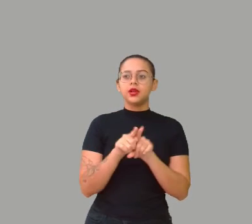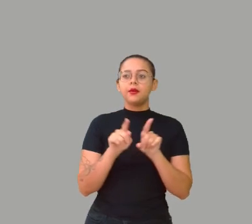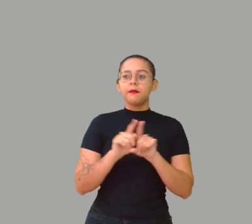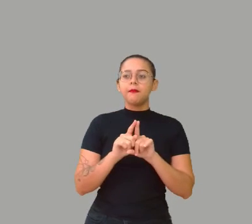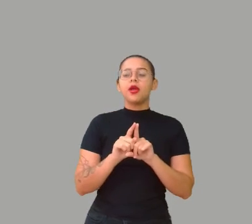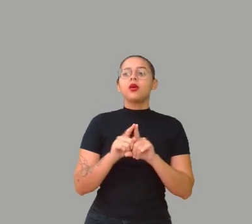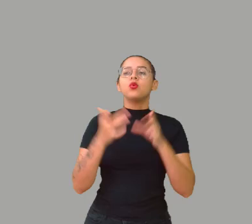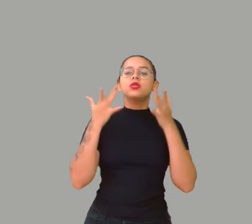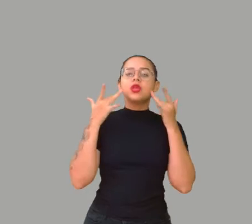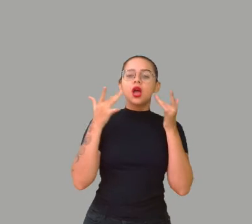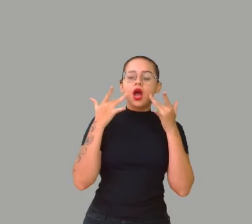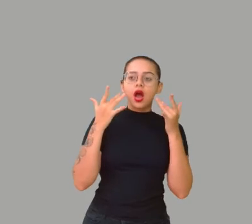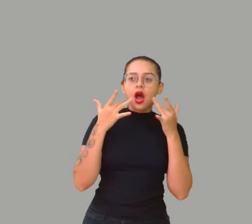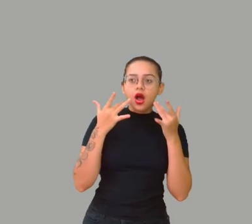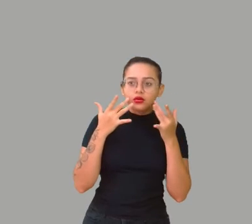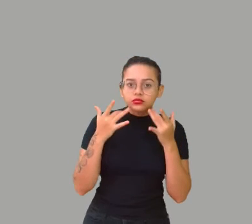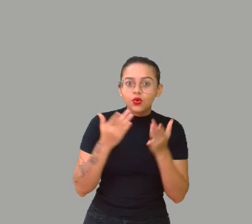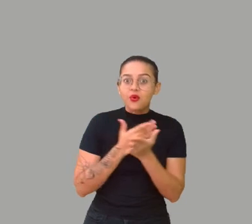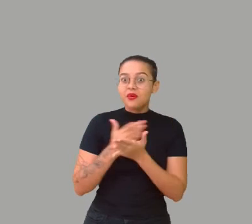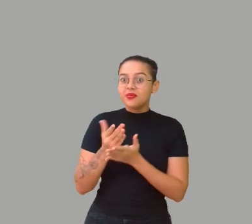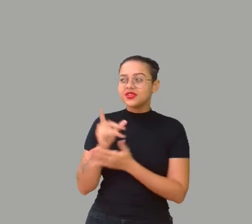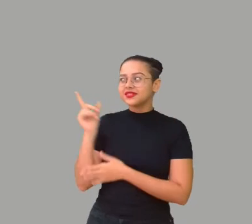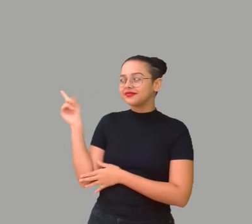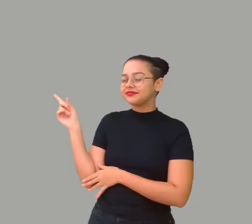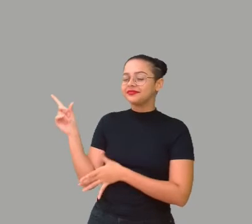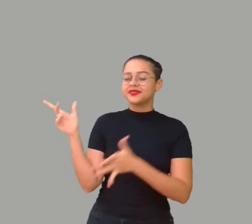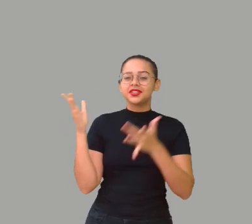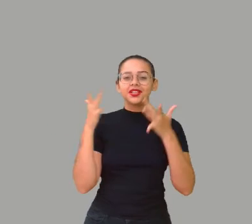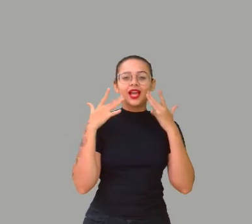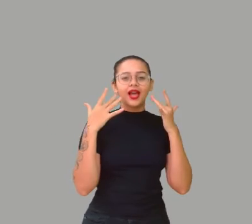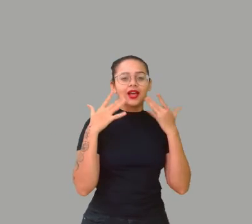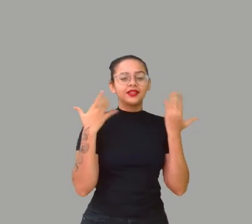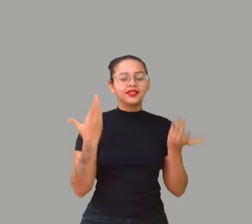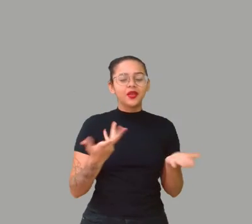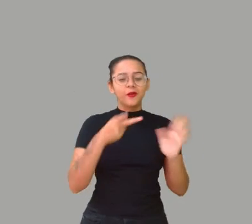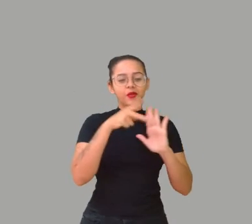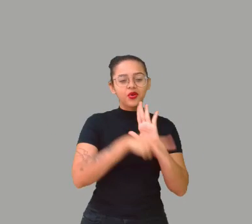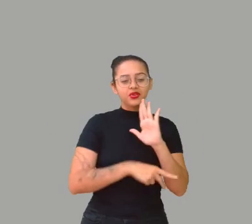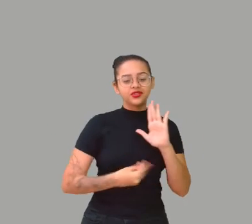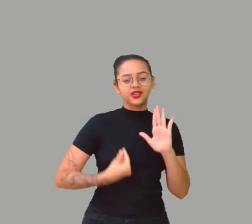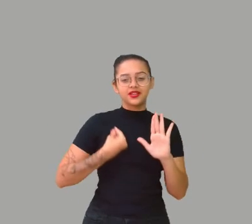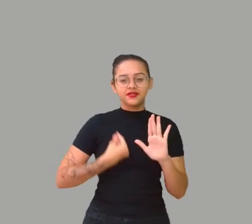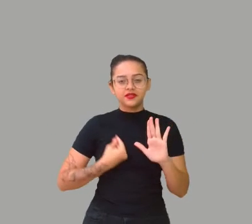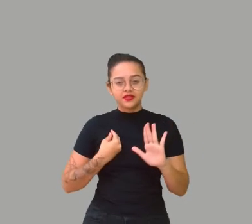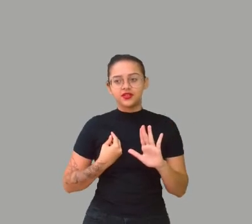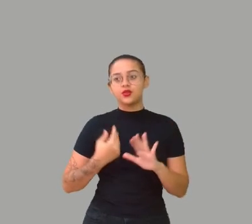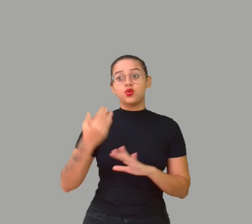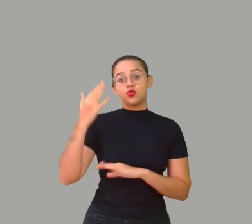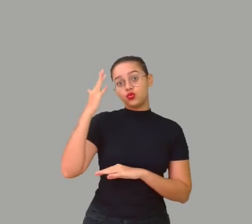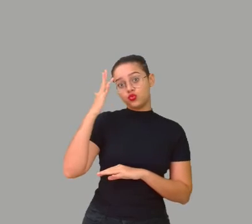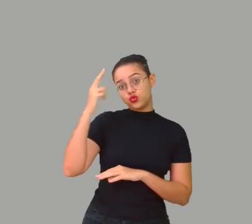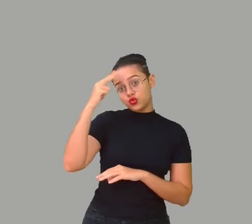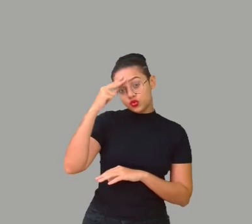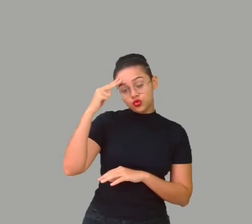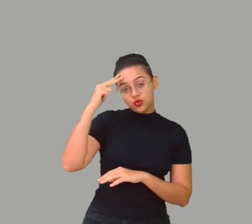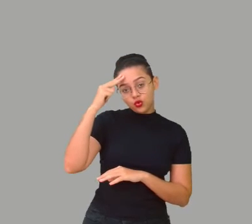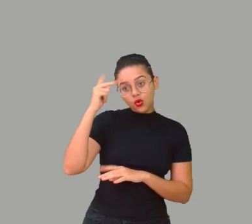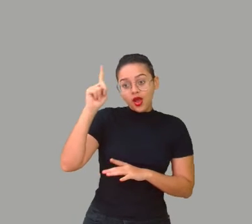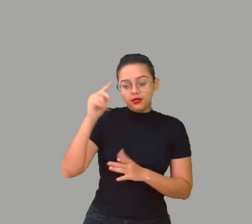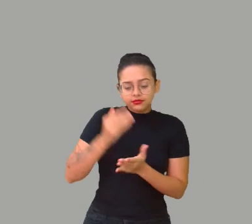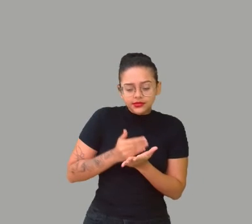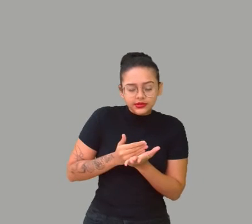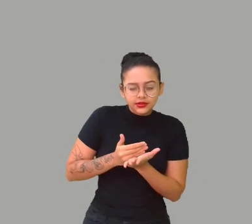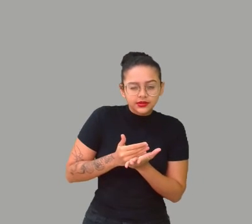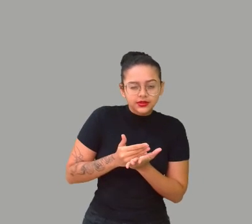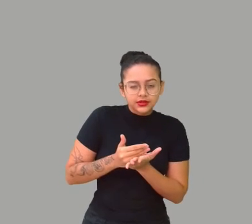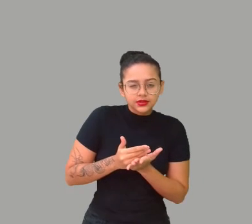né? Que foi quando onde a nossa aula começou, tá? Então, o projeto de vida, os sonhos, eles são o início, né?